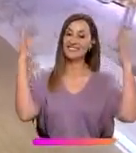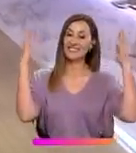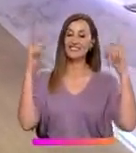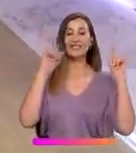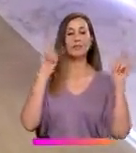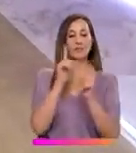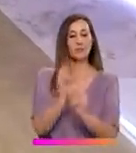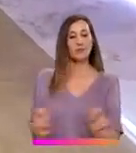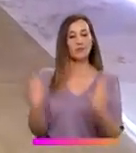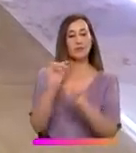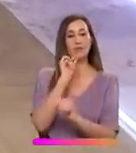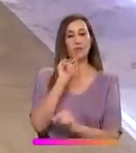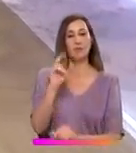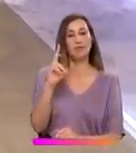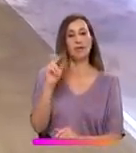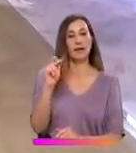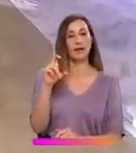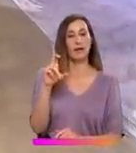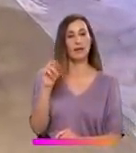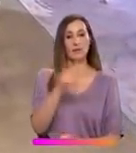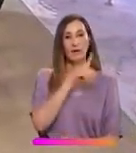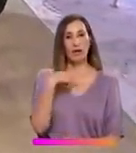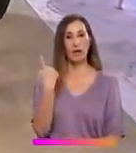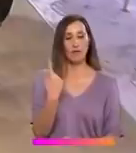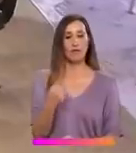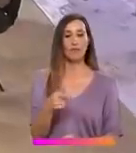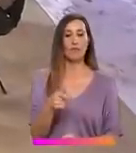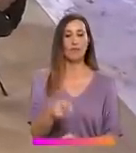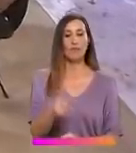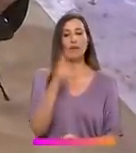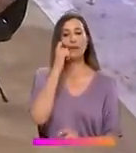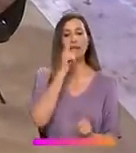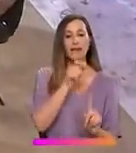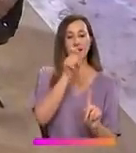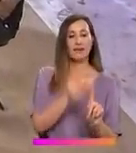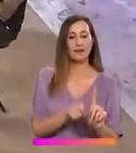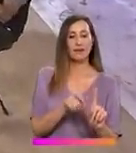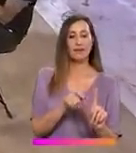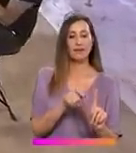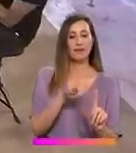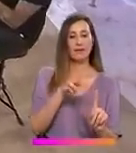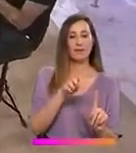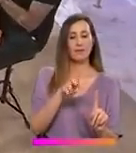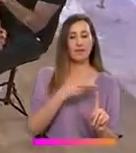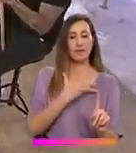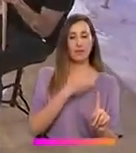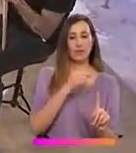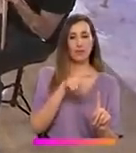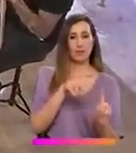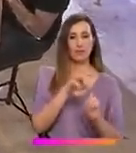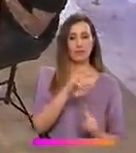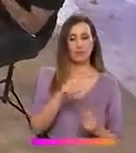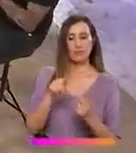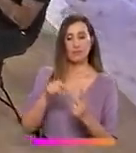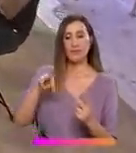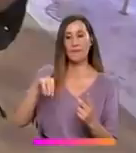Música nova, raro. Bom dia, bem-vindo. Já vamos conversar. Quem é que está aqui? É o Mendoza. Bom dia, bem-vindo. E o Mike.